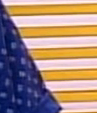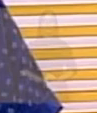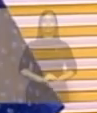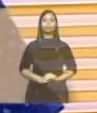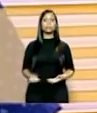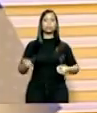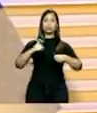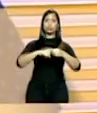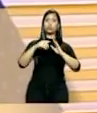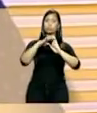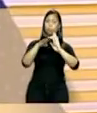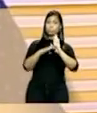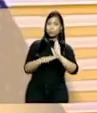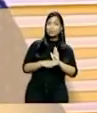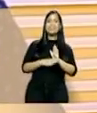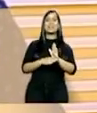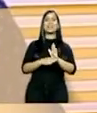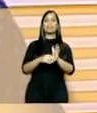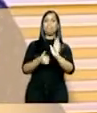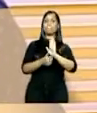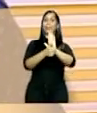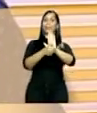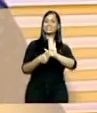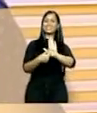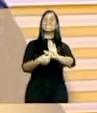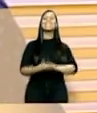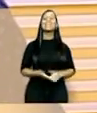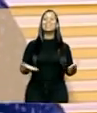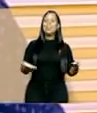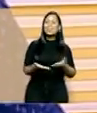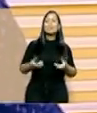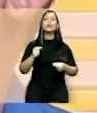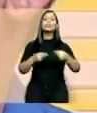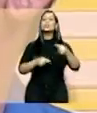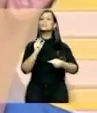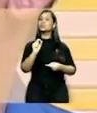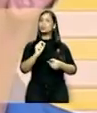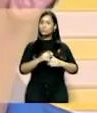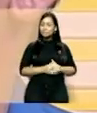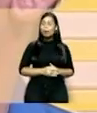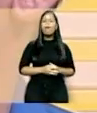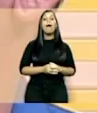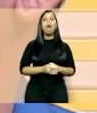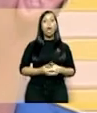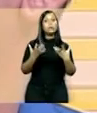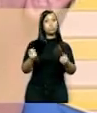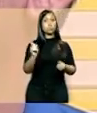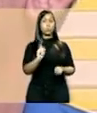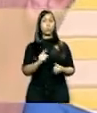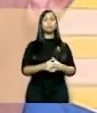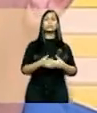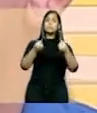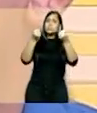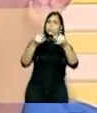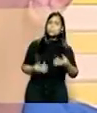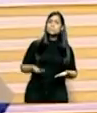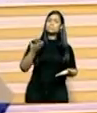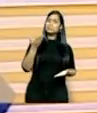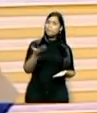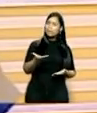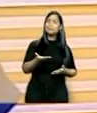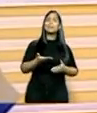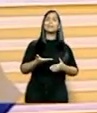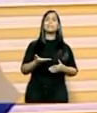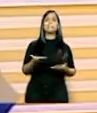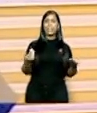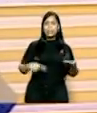De volta com o programa Ponto de Vista, hoje discutindo intolerância. Ô Cabo Sérgio, queria que o senhor falasse um pouco para a gente,